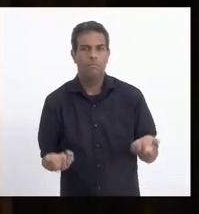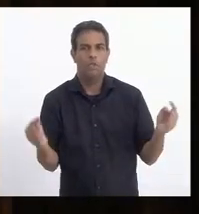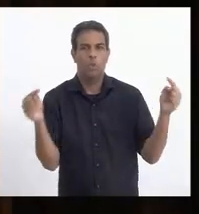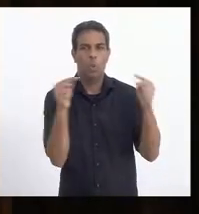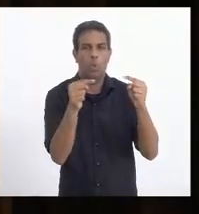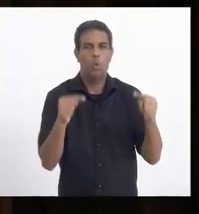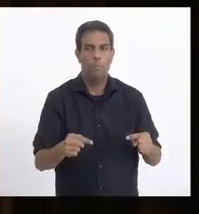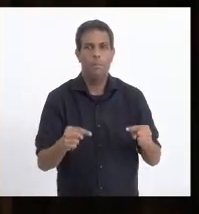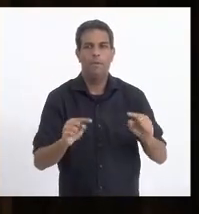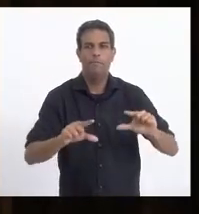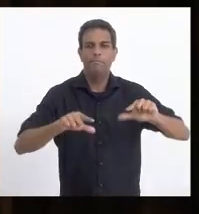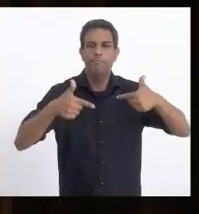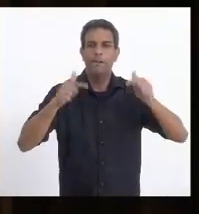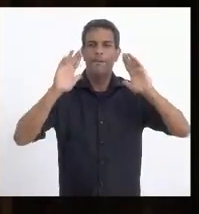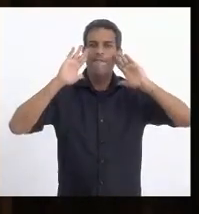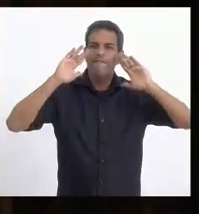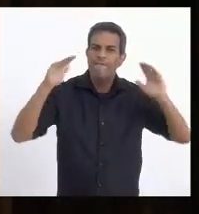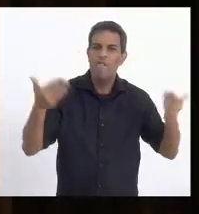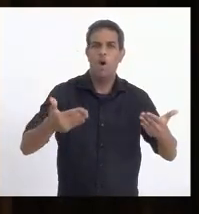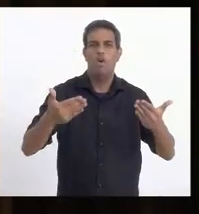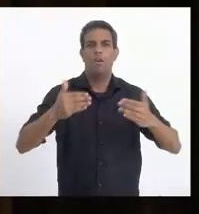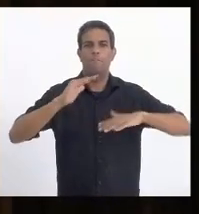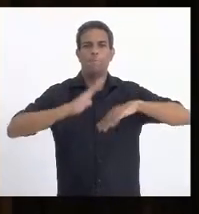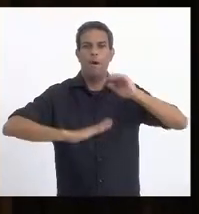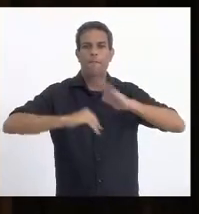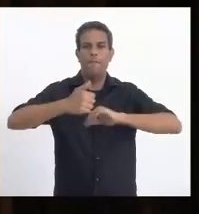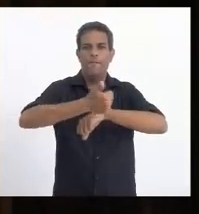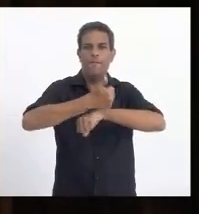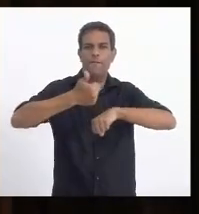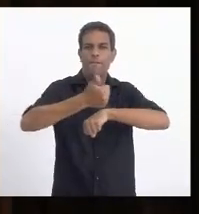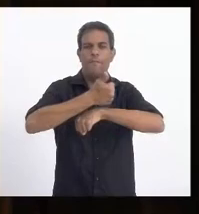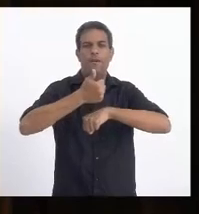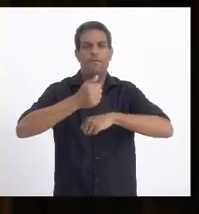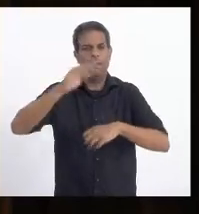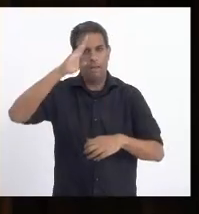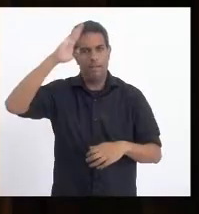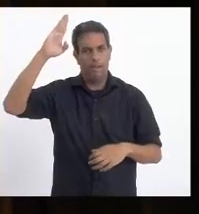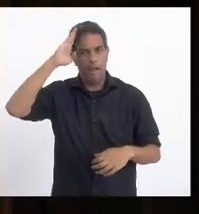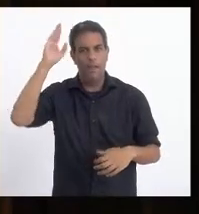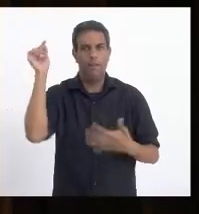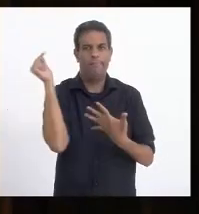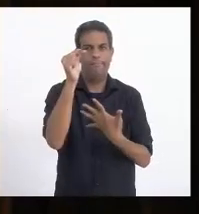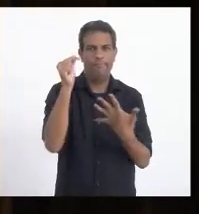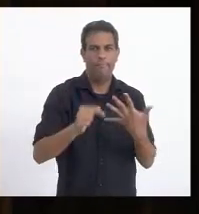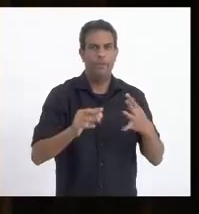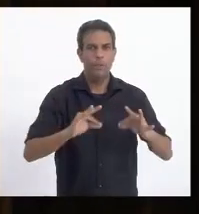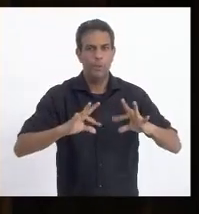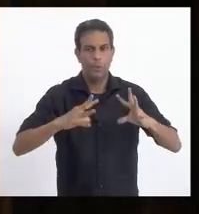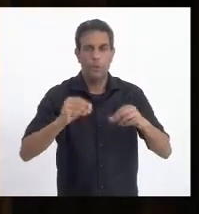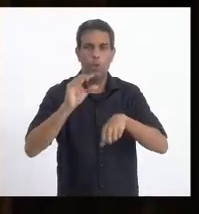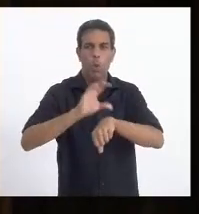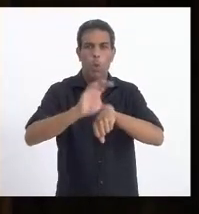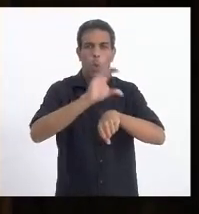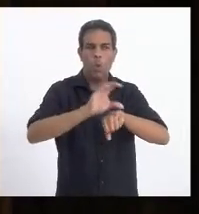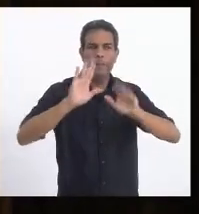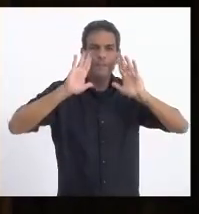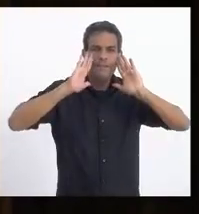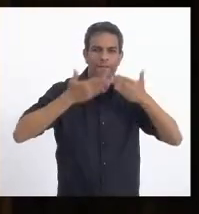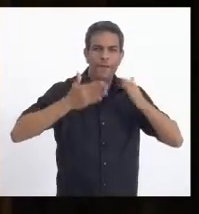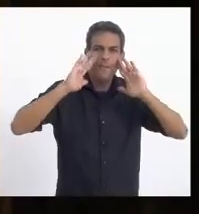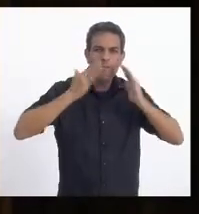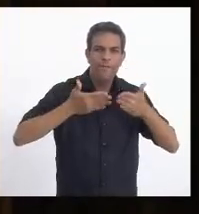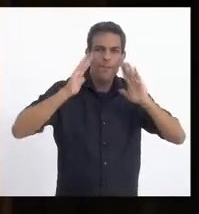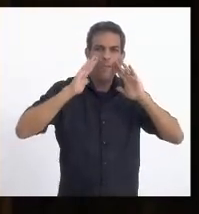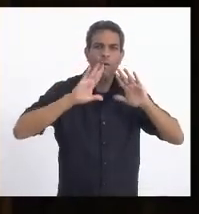e há os aperfeiçoamentos na carreira militar quem se aperfeiçoou mais quem faz mais curso específico é